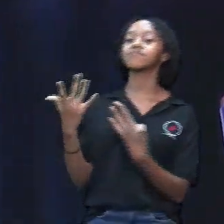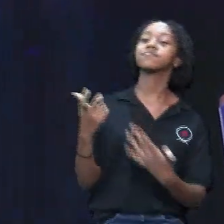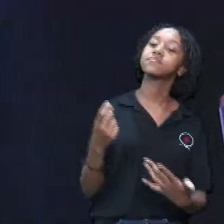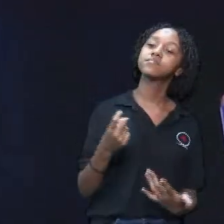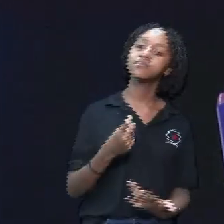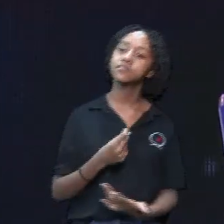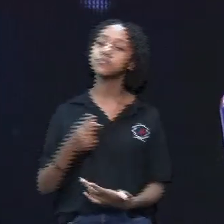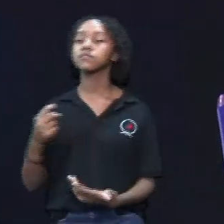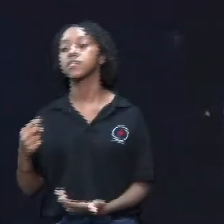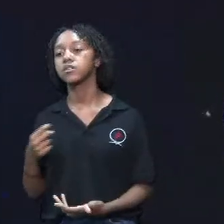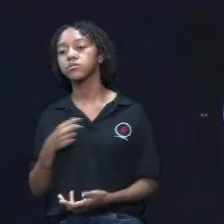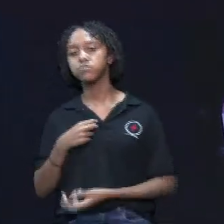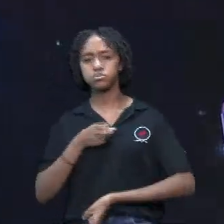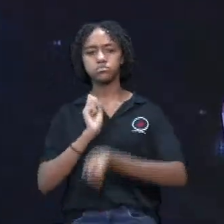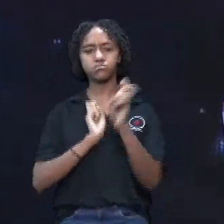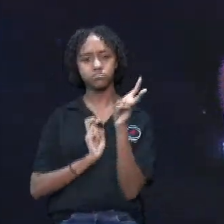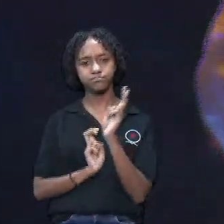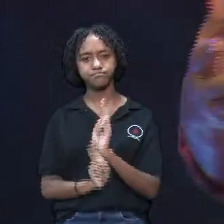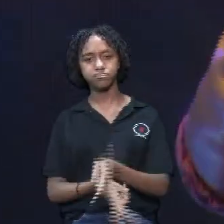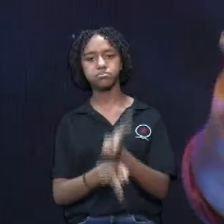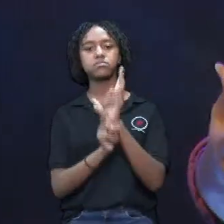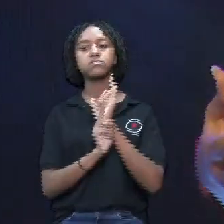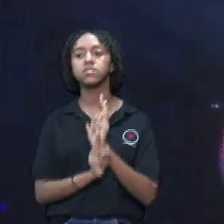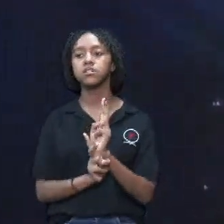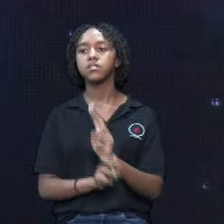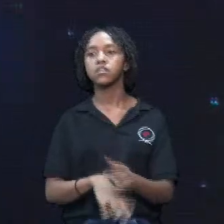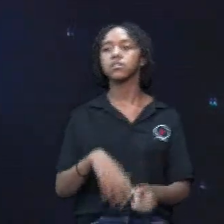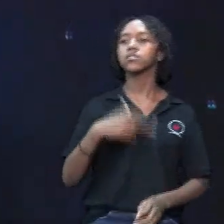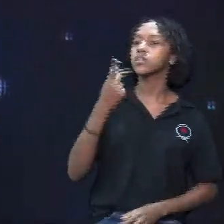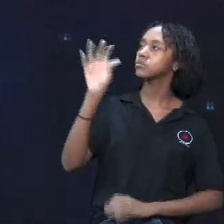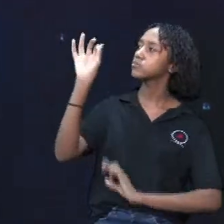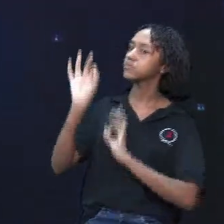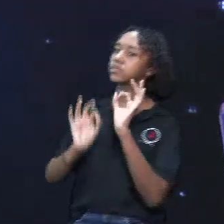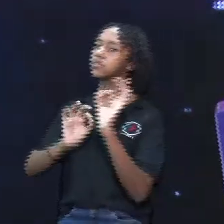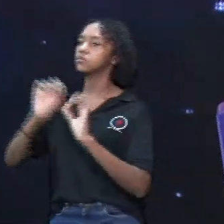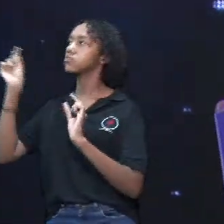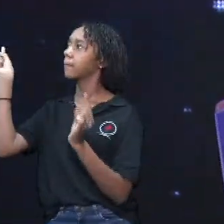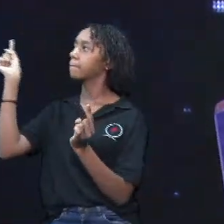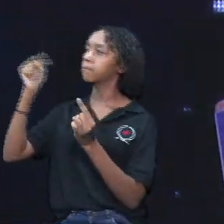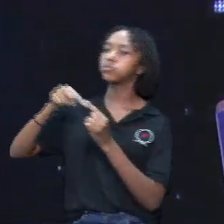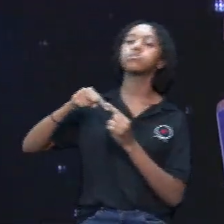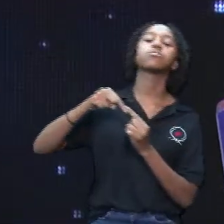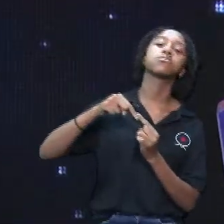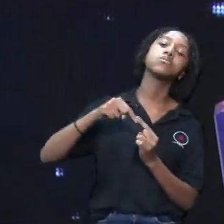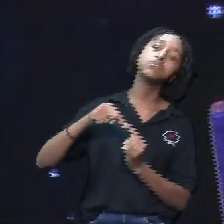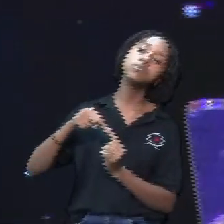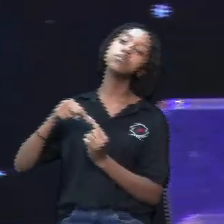cumprir teus planos pra mim.